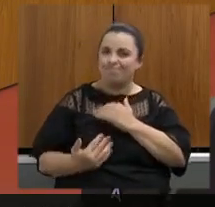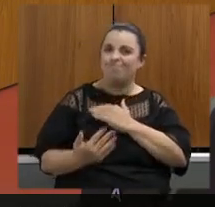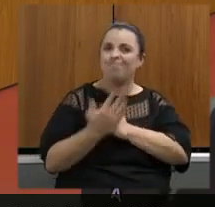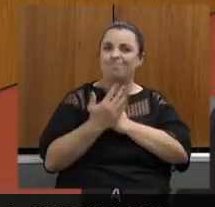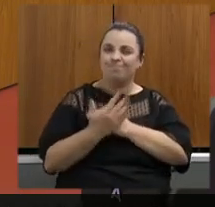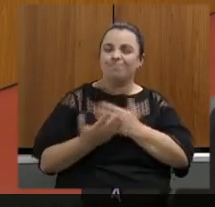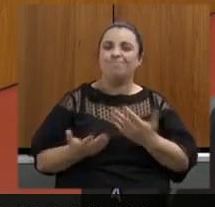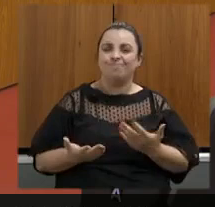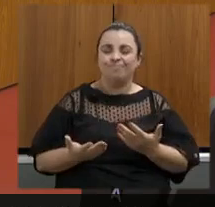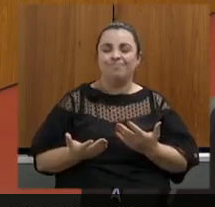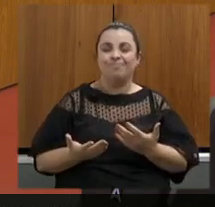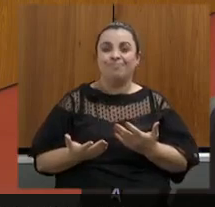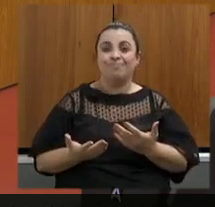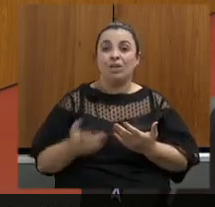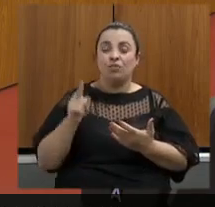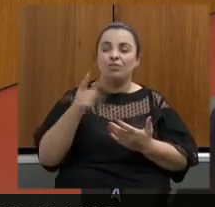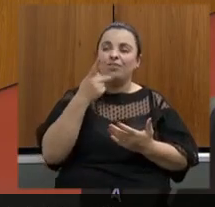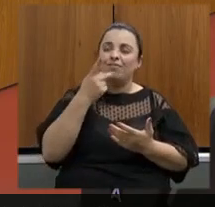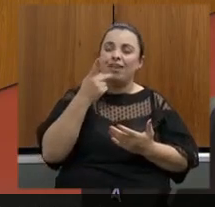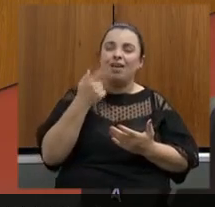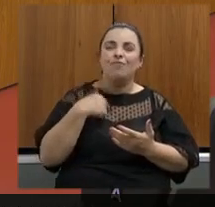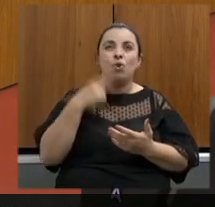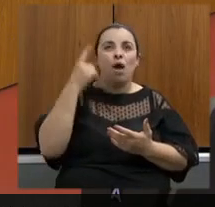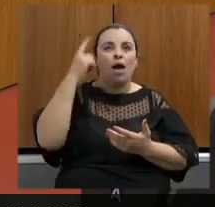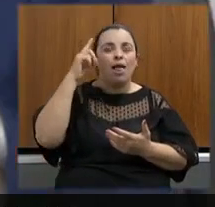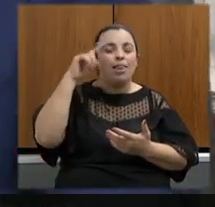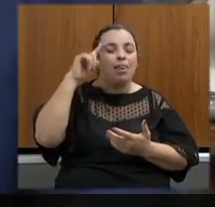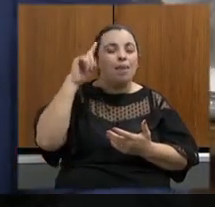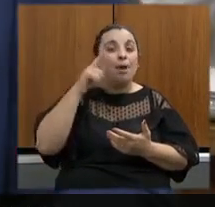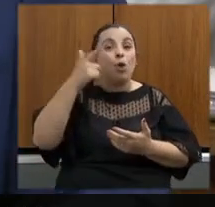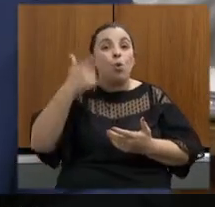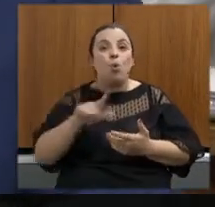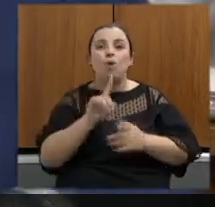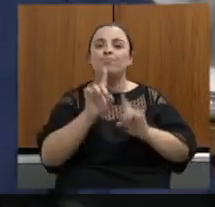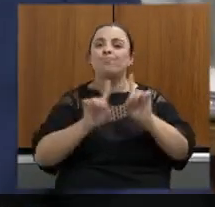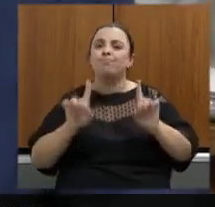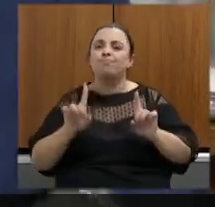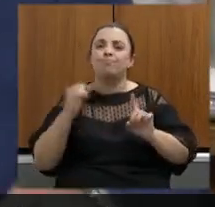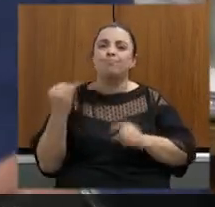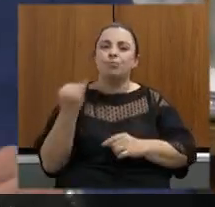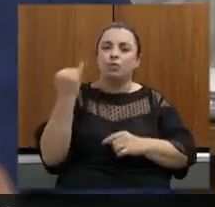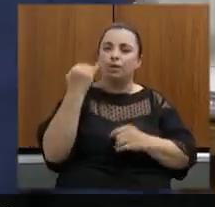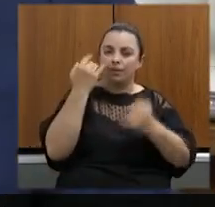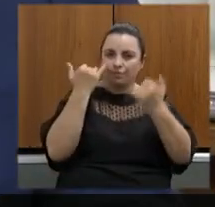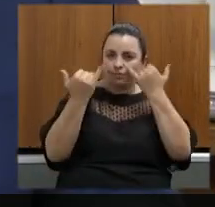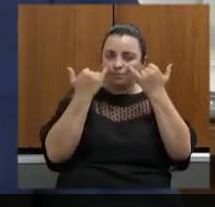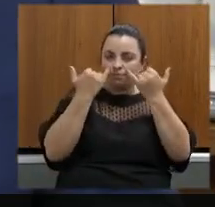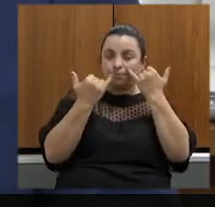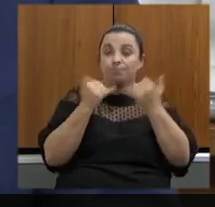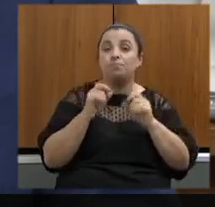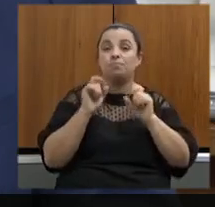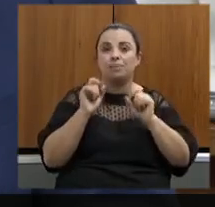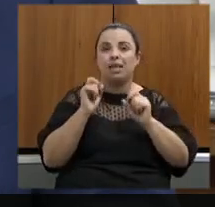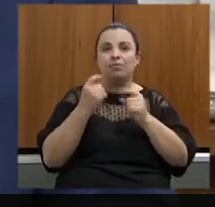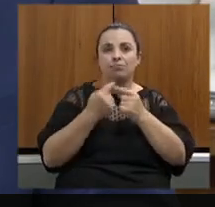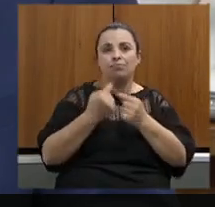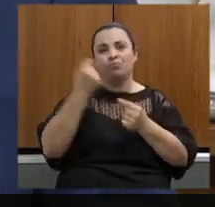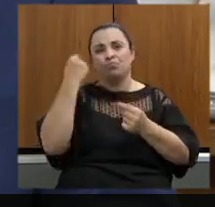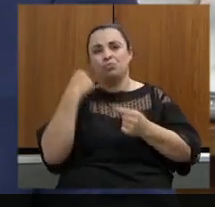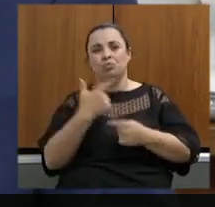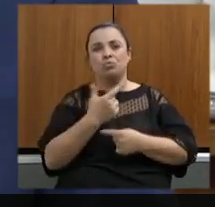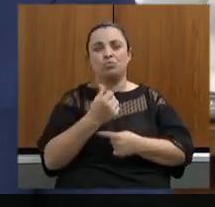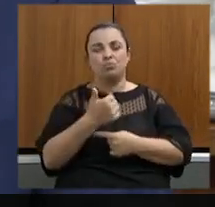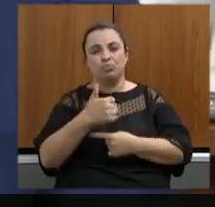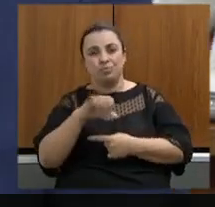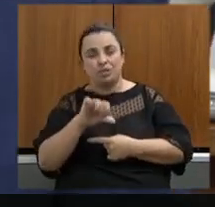enquanto eu falava me recordava de um outro dado importante que quando lá em 2019